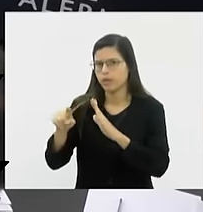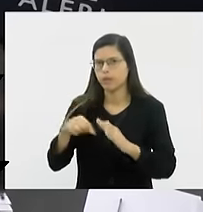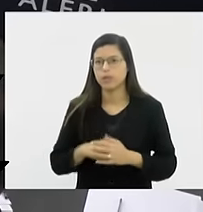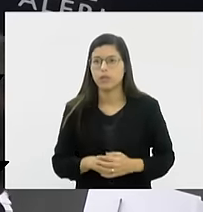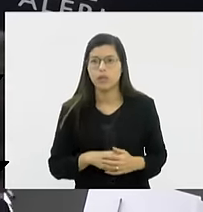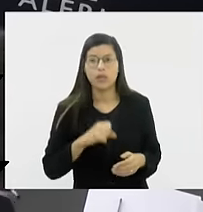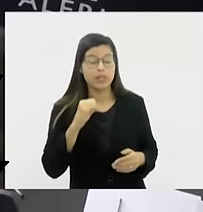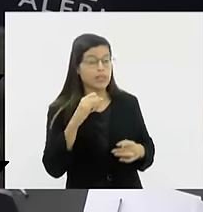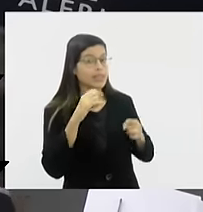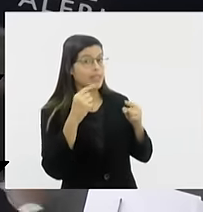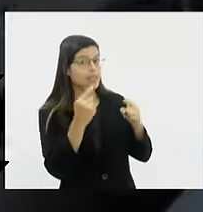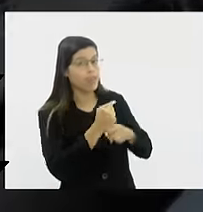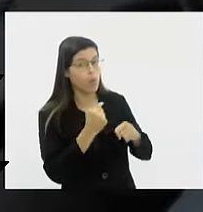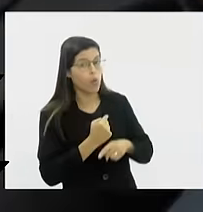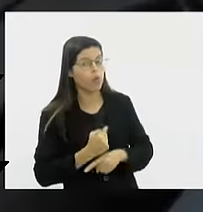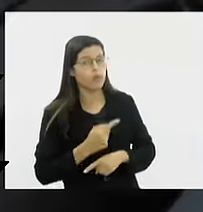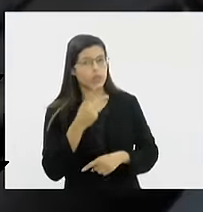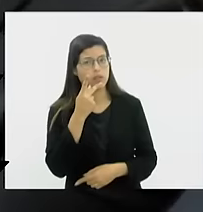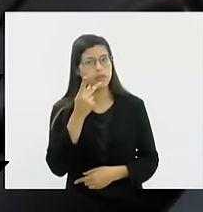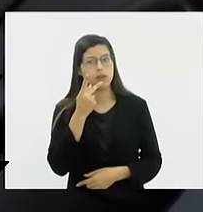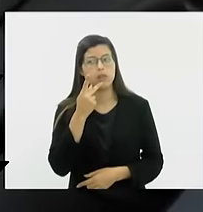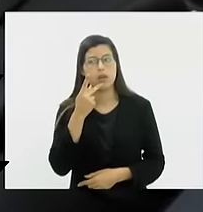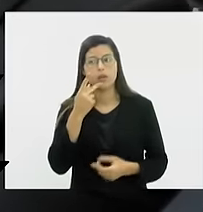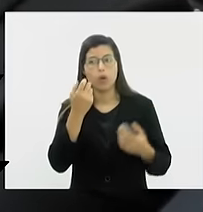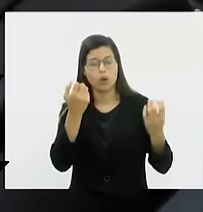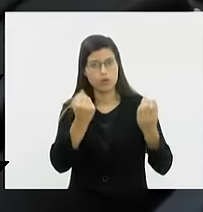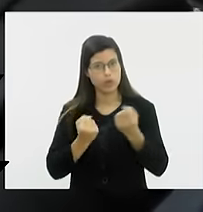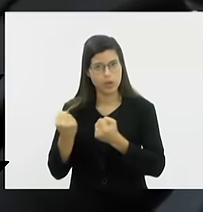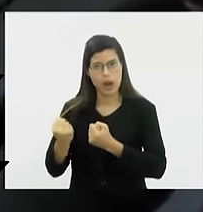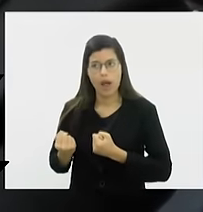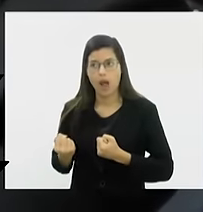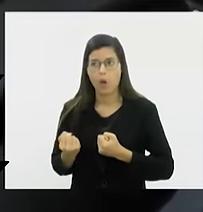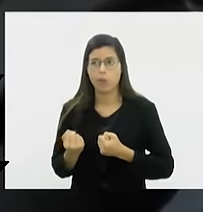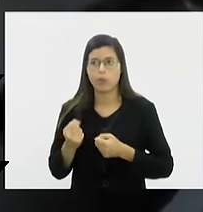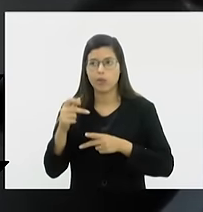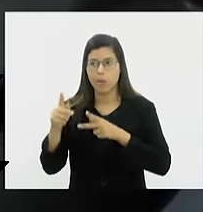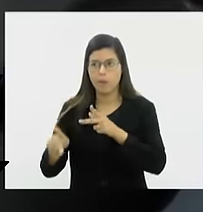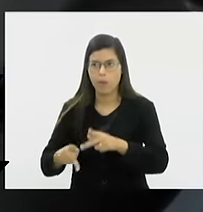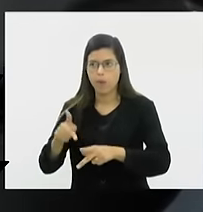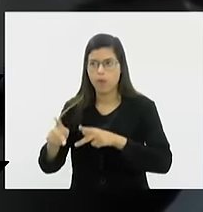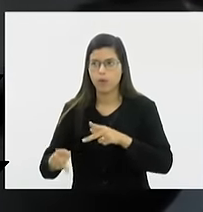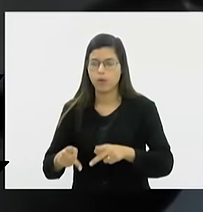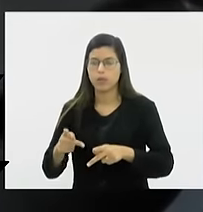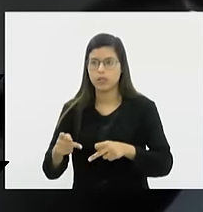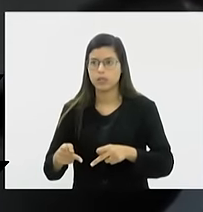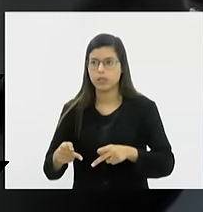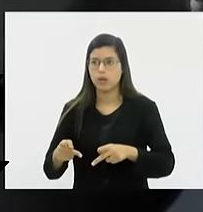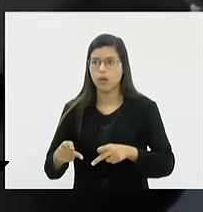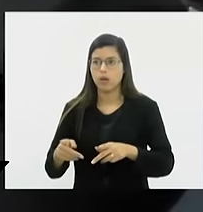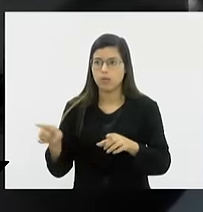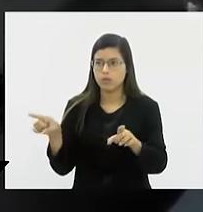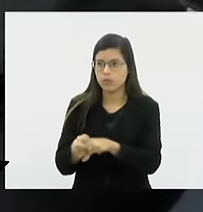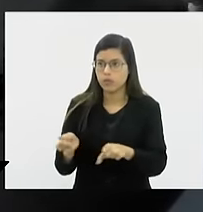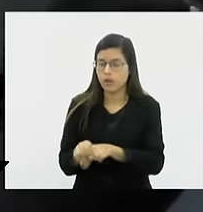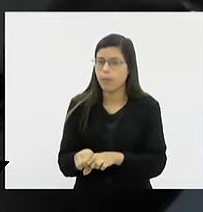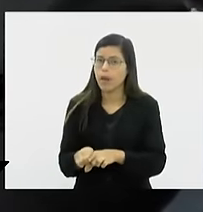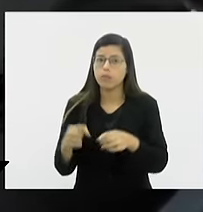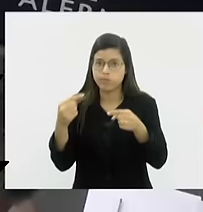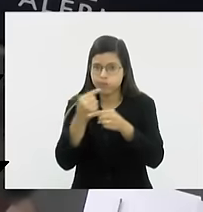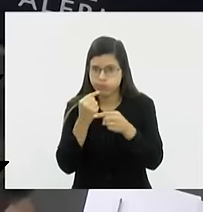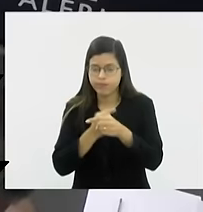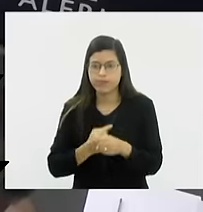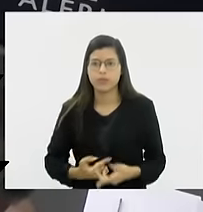Amorim? A gente está dizendo que o carro, os carros da população estão de maneira irregular. Mas isso é óbvio,